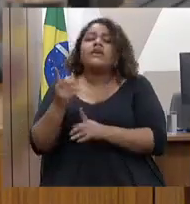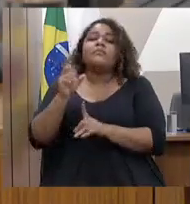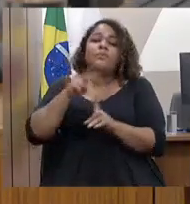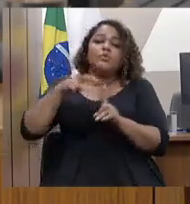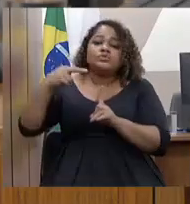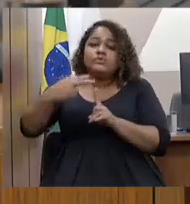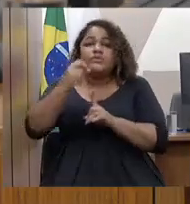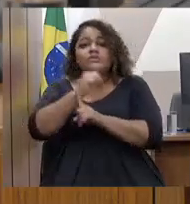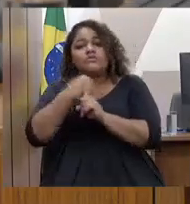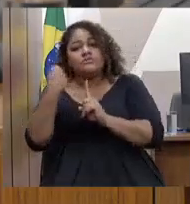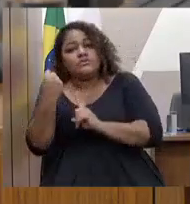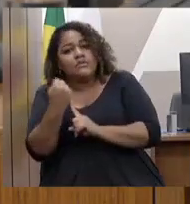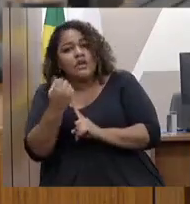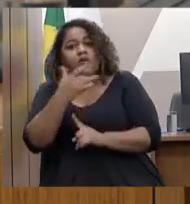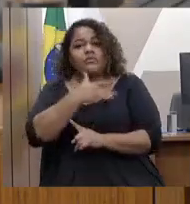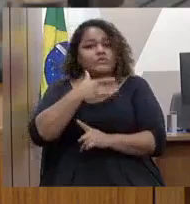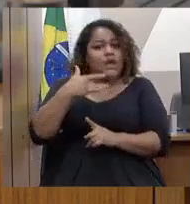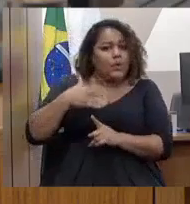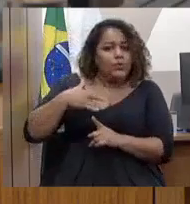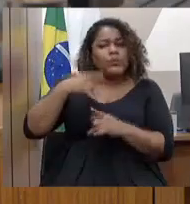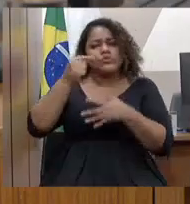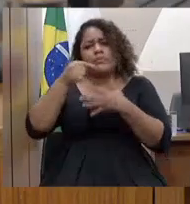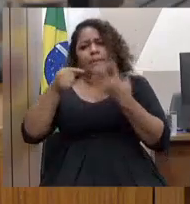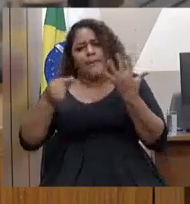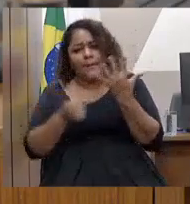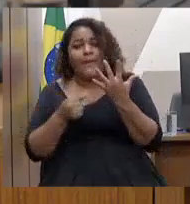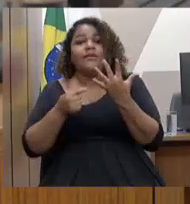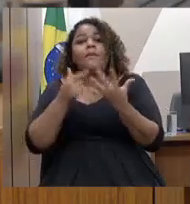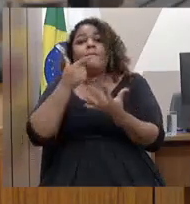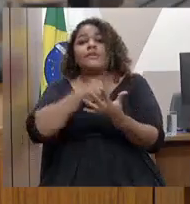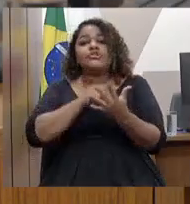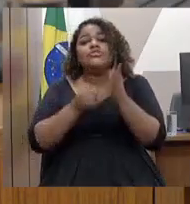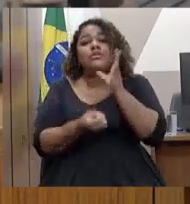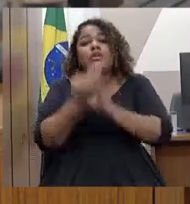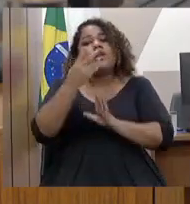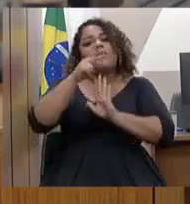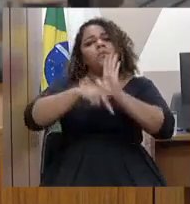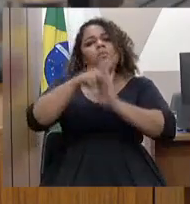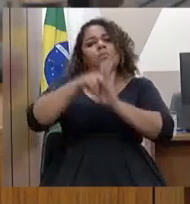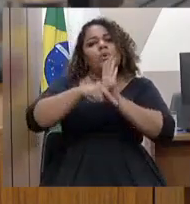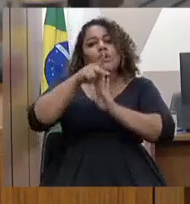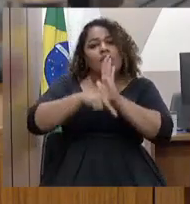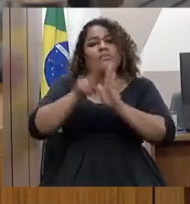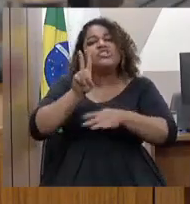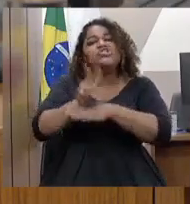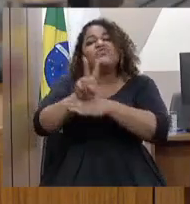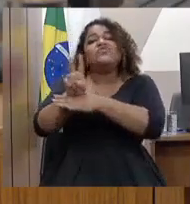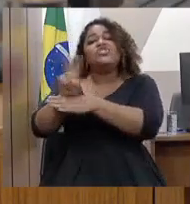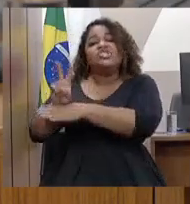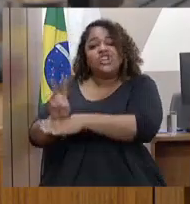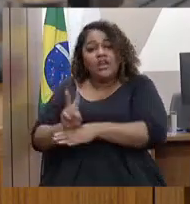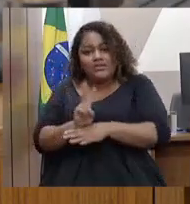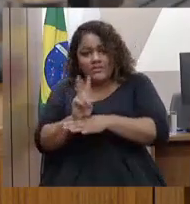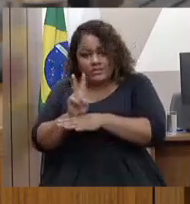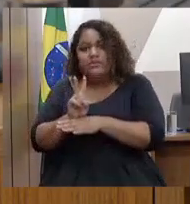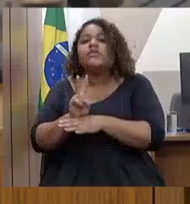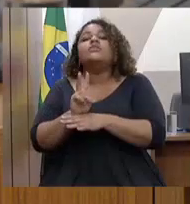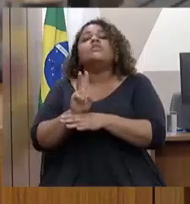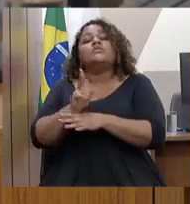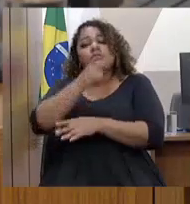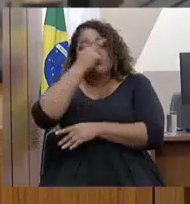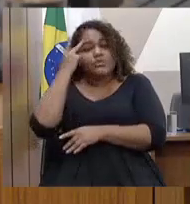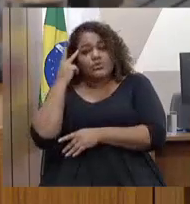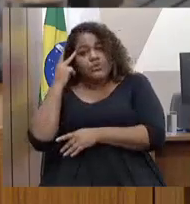como professor Tarcísio colocou aqui um programa de vigilância da Saúde da população impactada pelas atividades